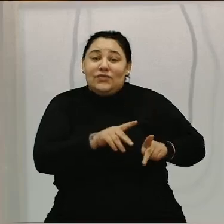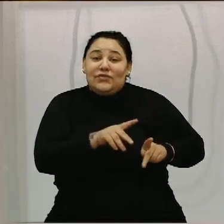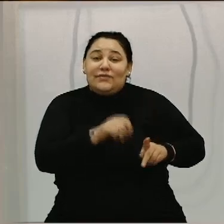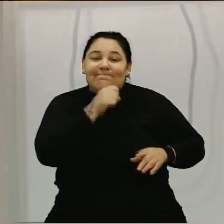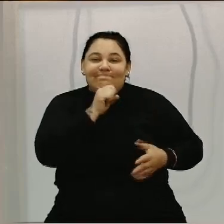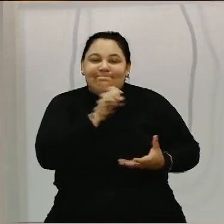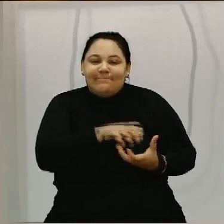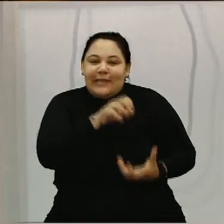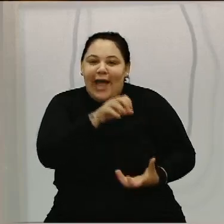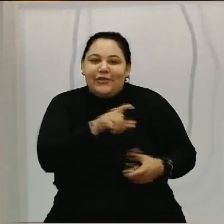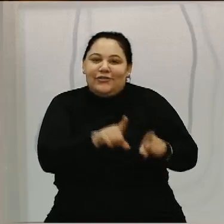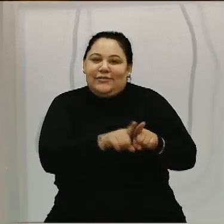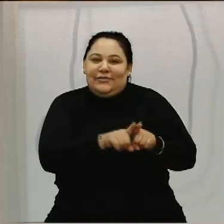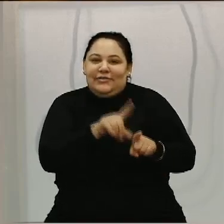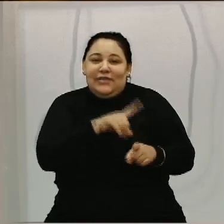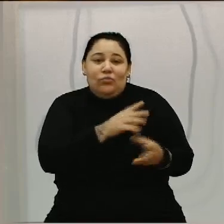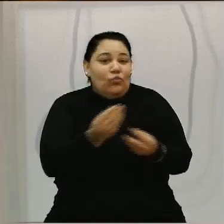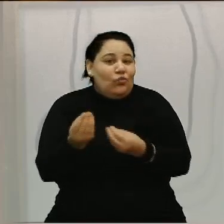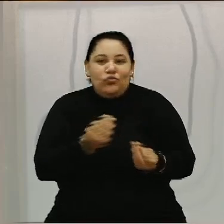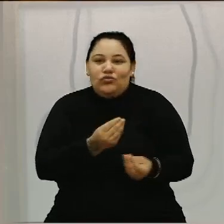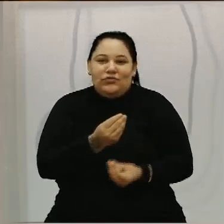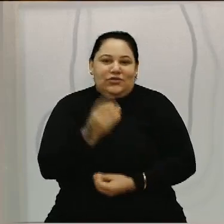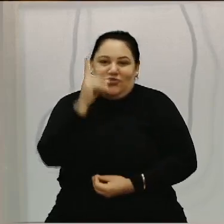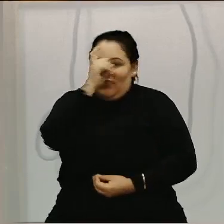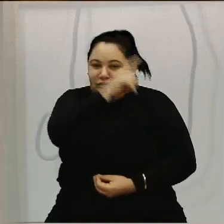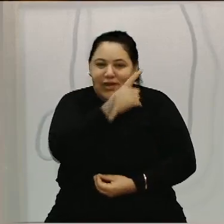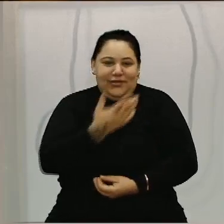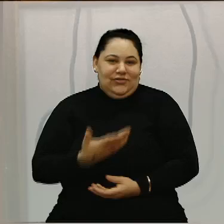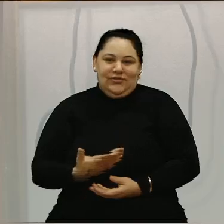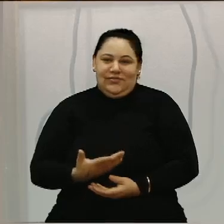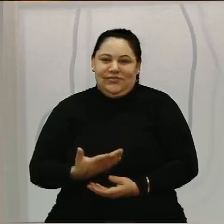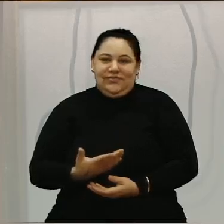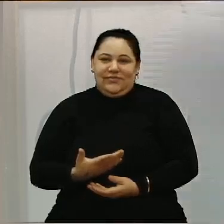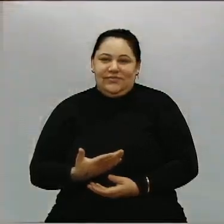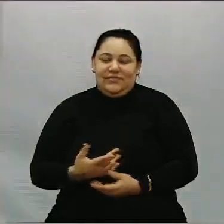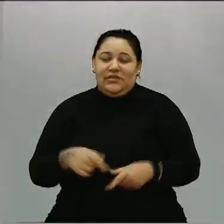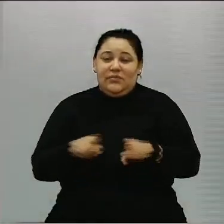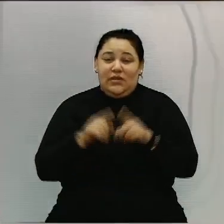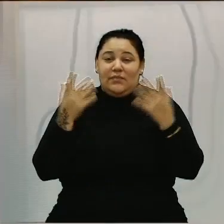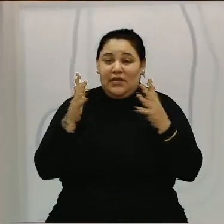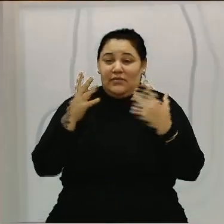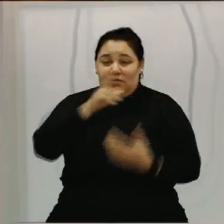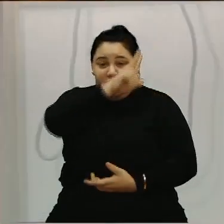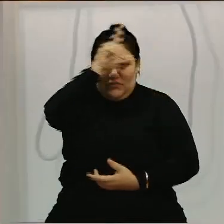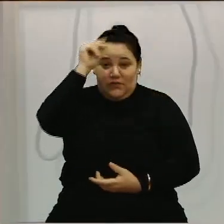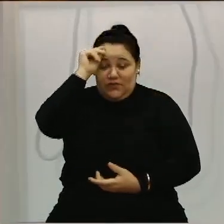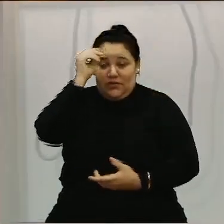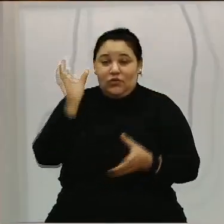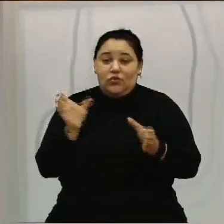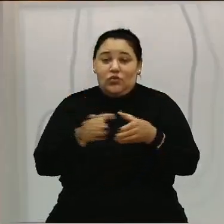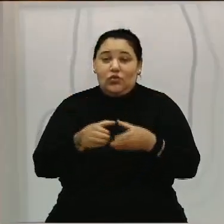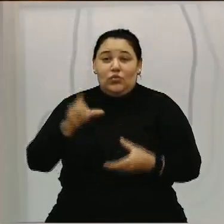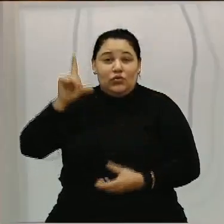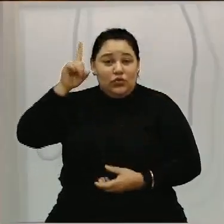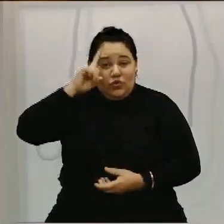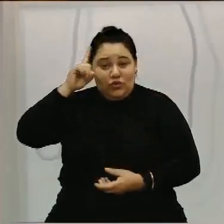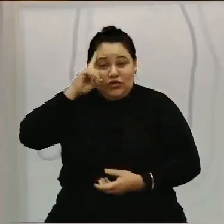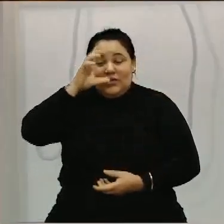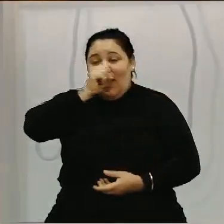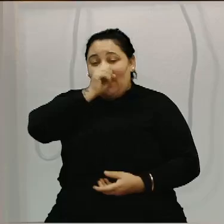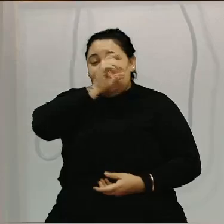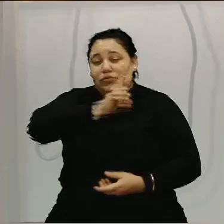têm inúmeras dificuldades, né? E parabenizar o prefeito, a equipe que diariamente, sábados,